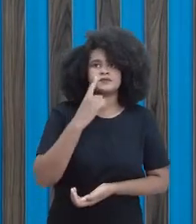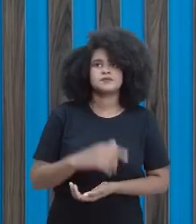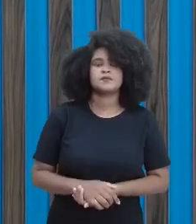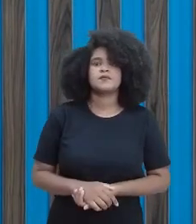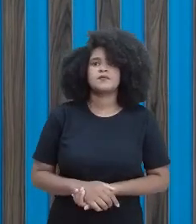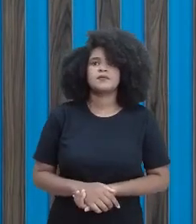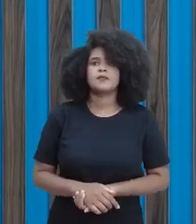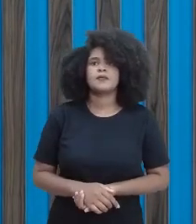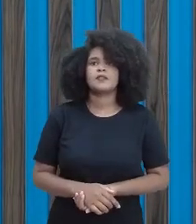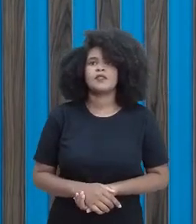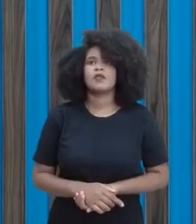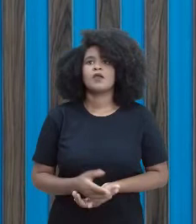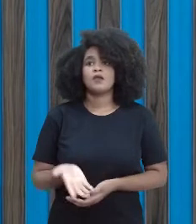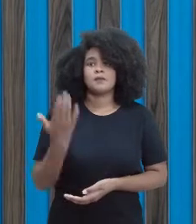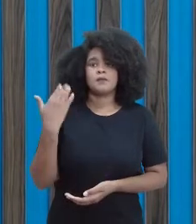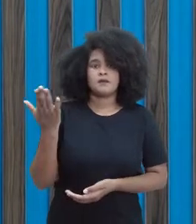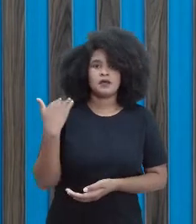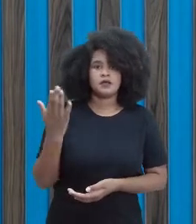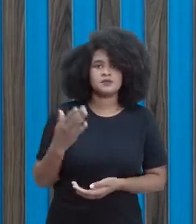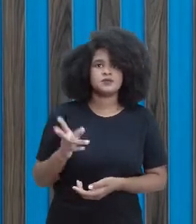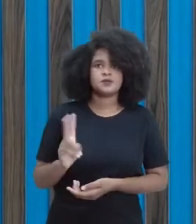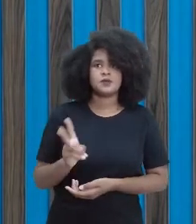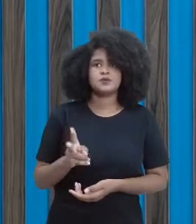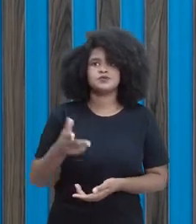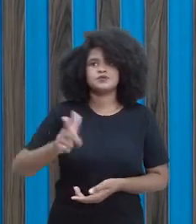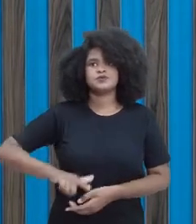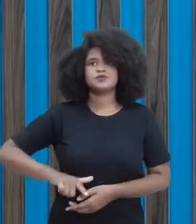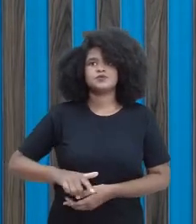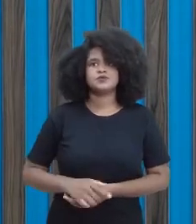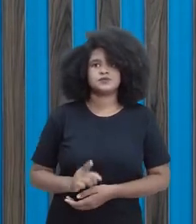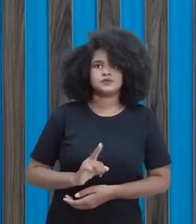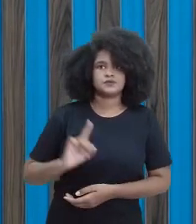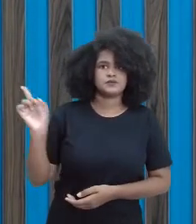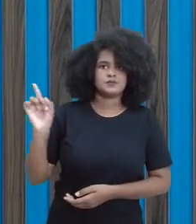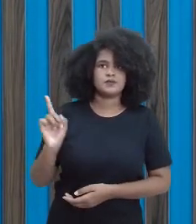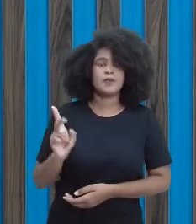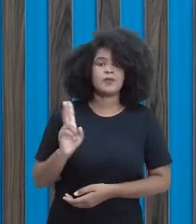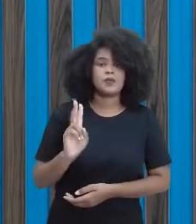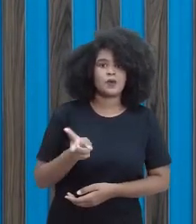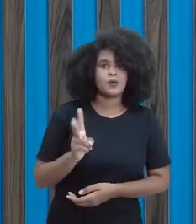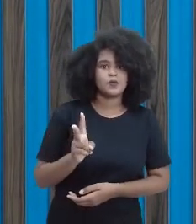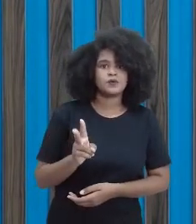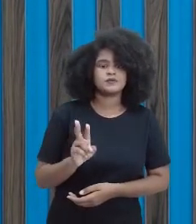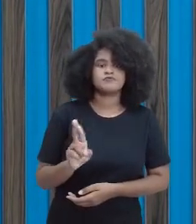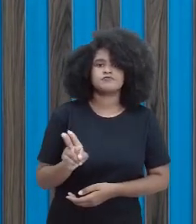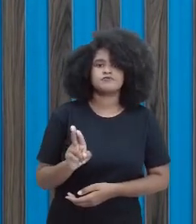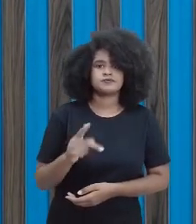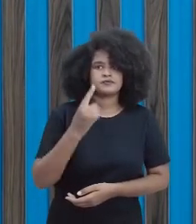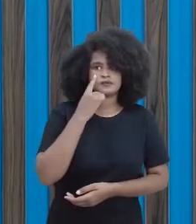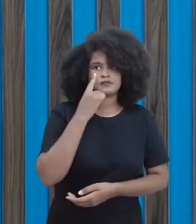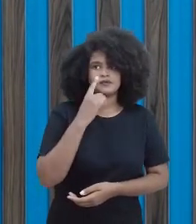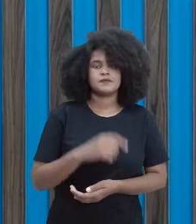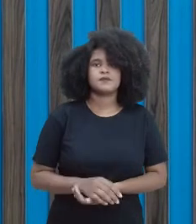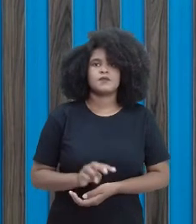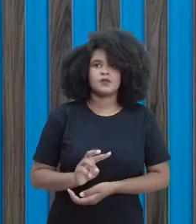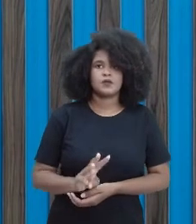contínuo e o passado contínuo de novo aqui, ó, tá vendo? Só que aqui não é exatamente contínuo porque aqui está